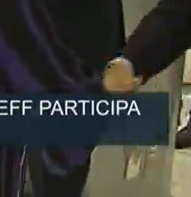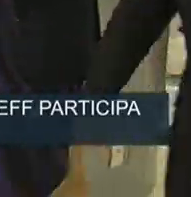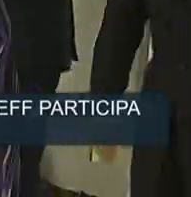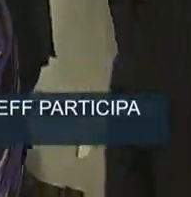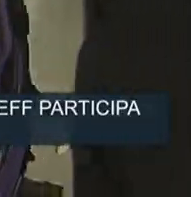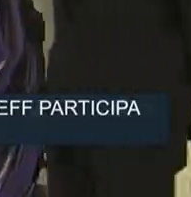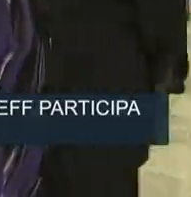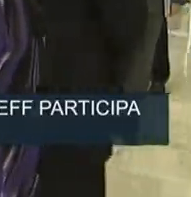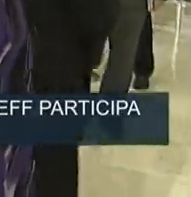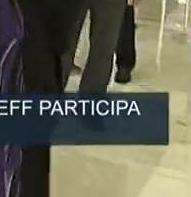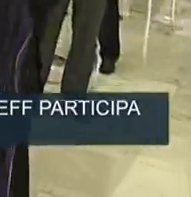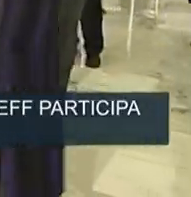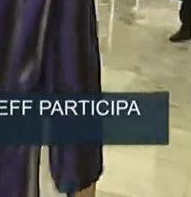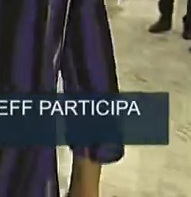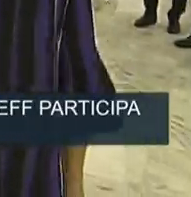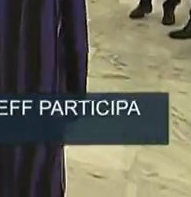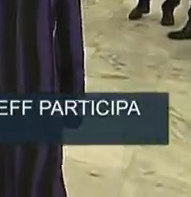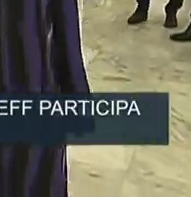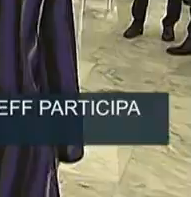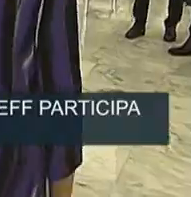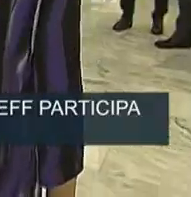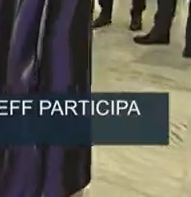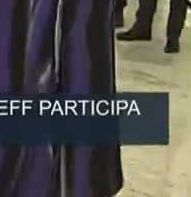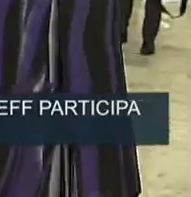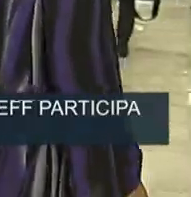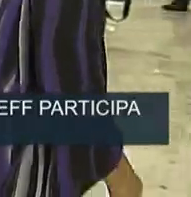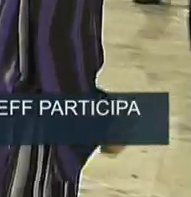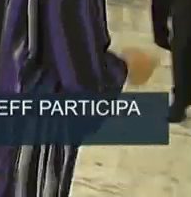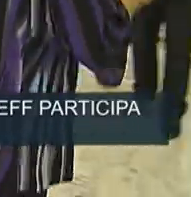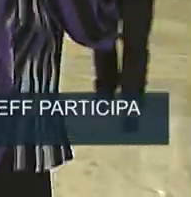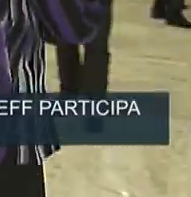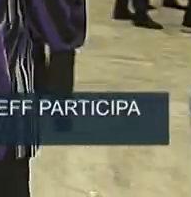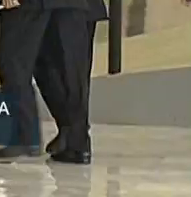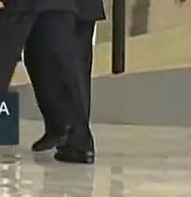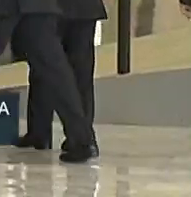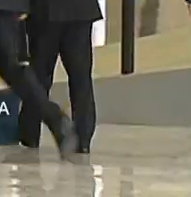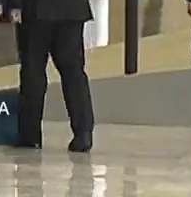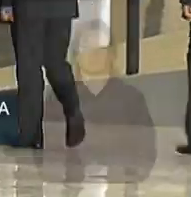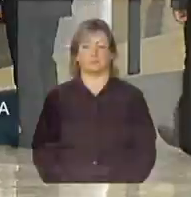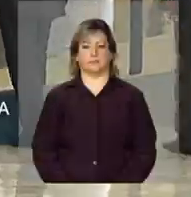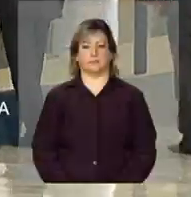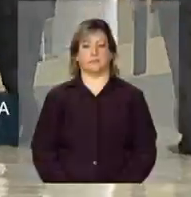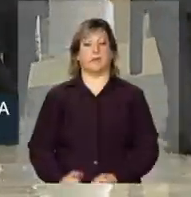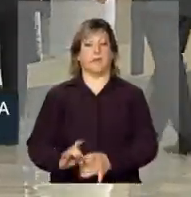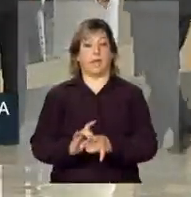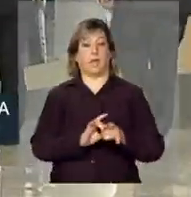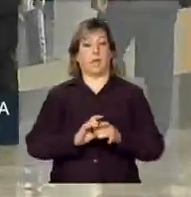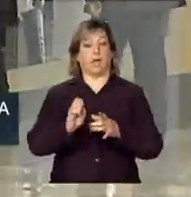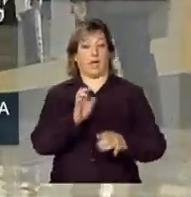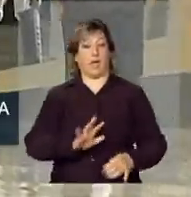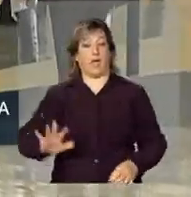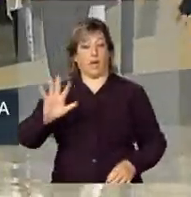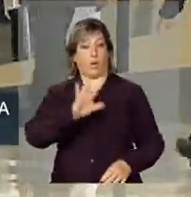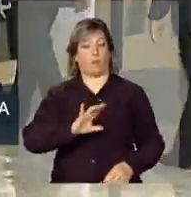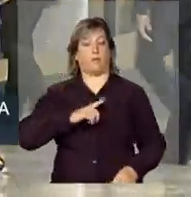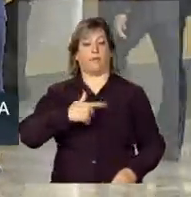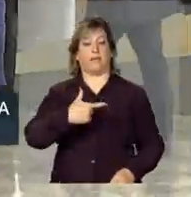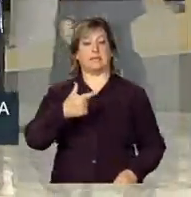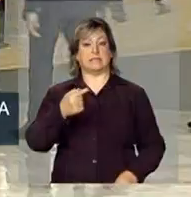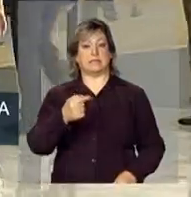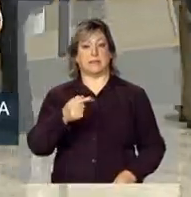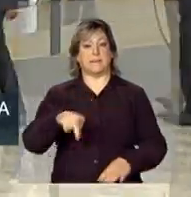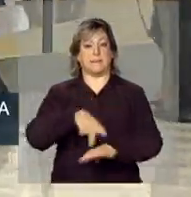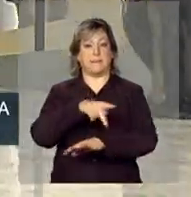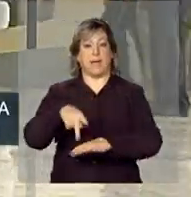a união europeia é o maior bloco econômic político e social do mundo com 27 países vários deles